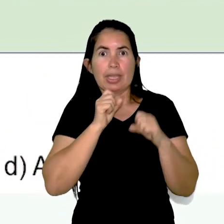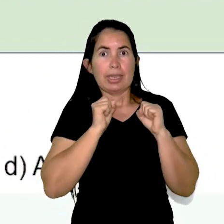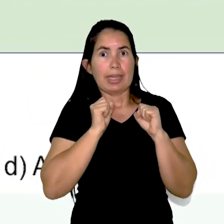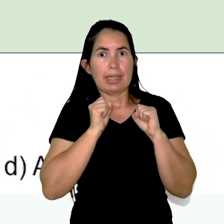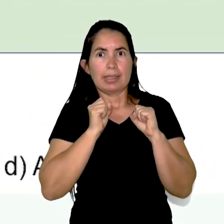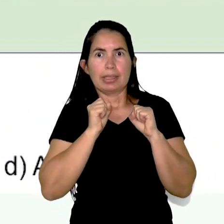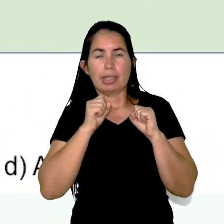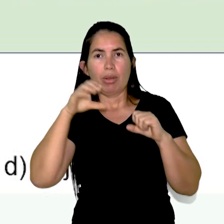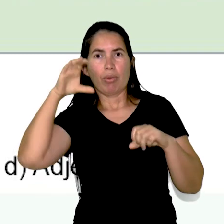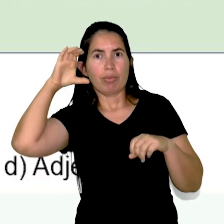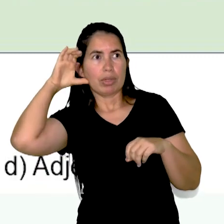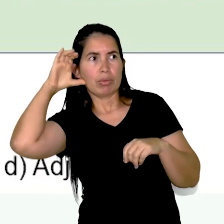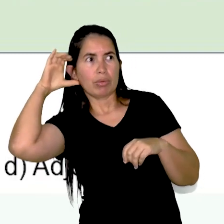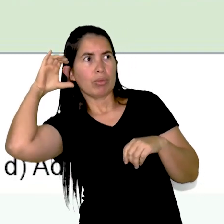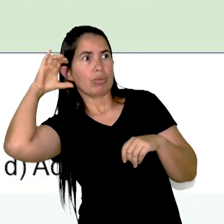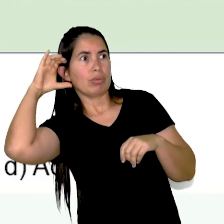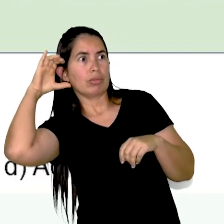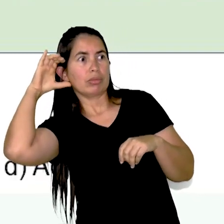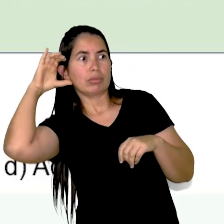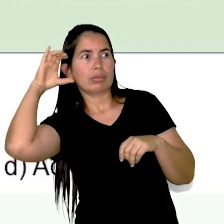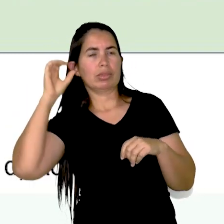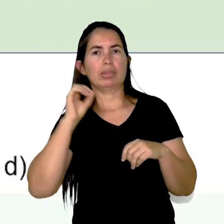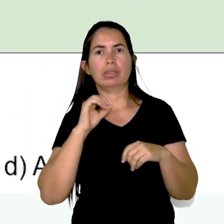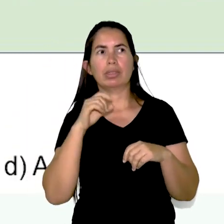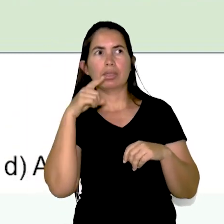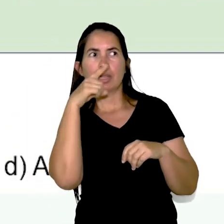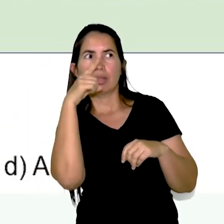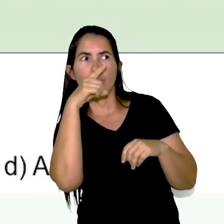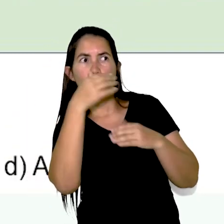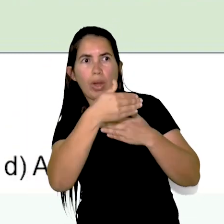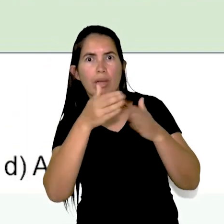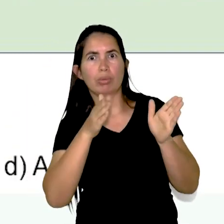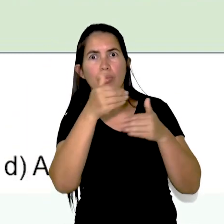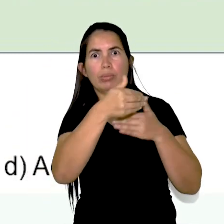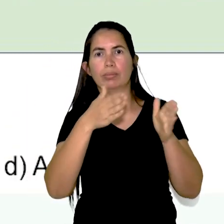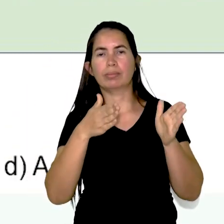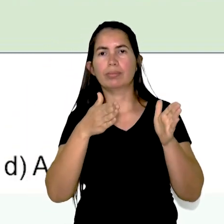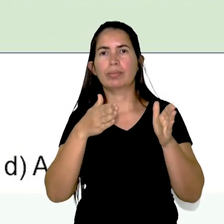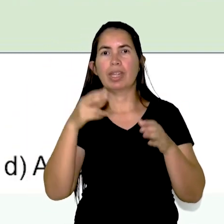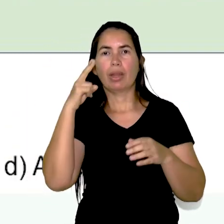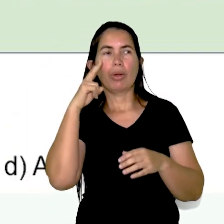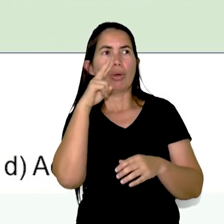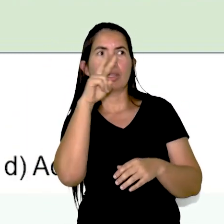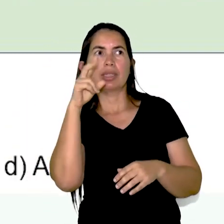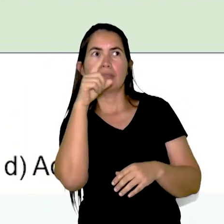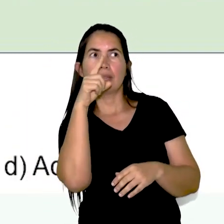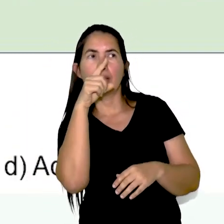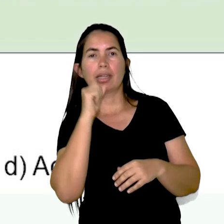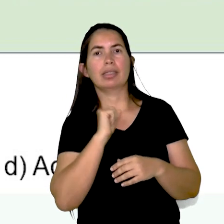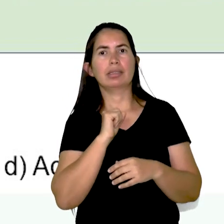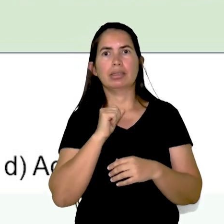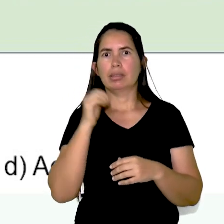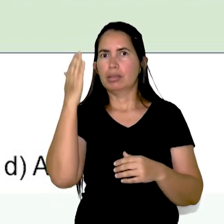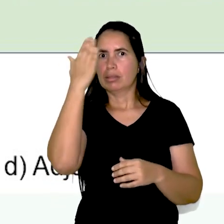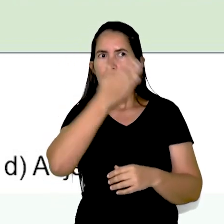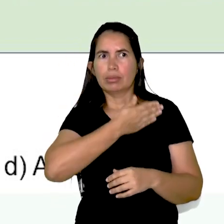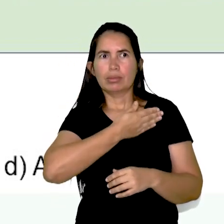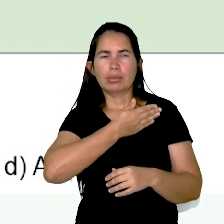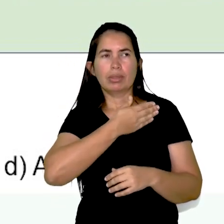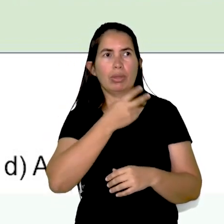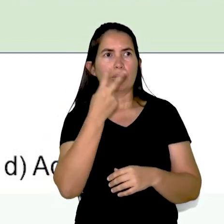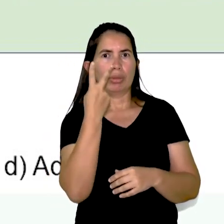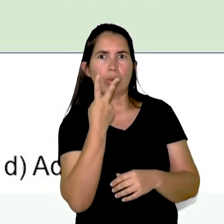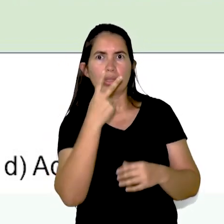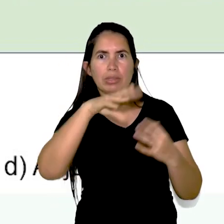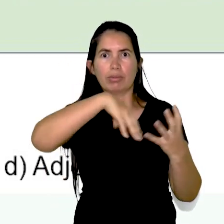quando ouviu que vinha lá do velho quarto. Olhando lá dentro, não acreditou.